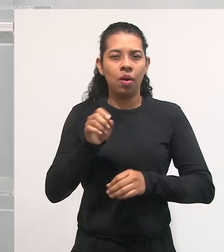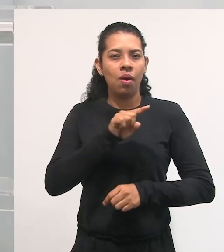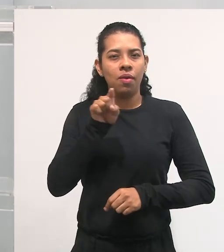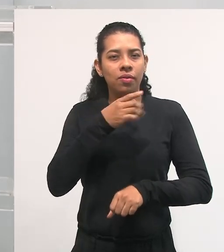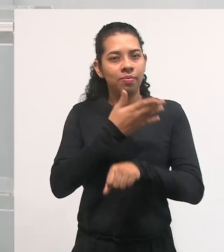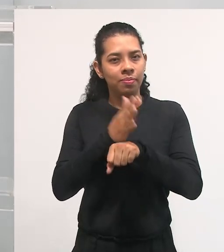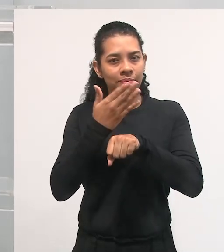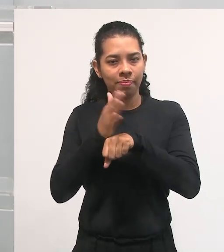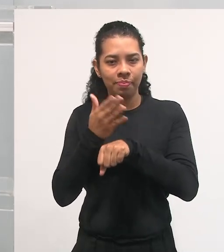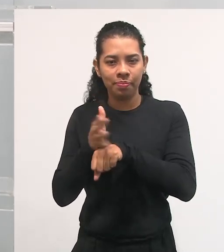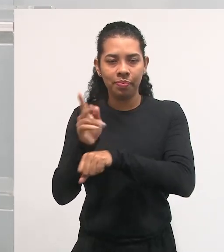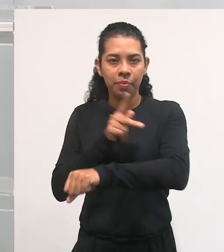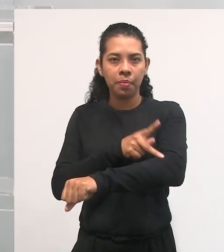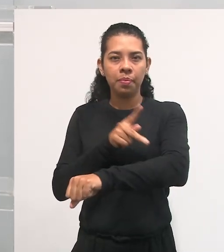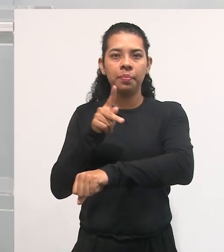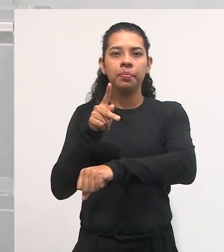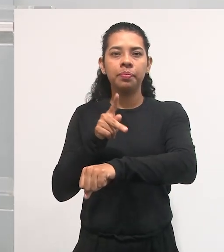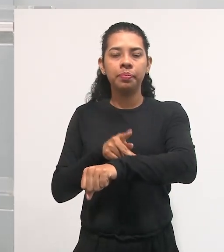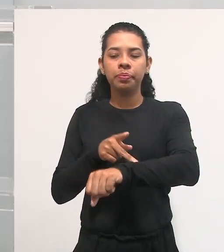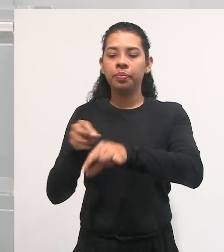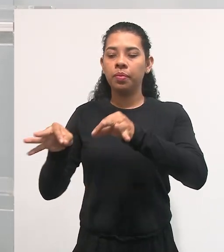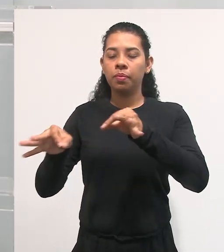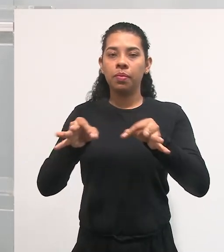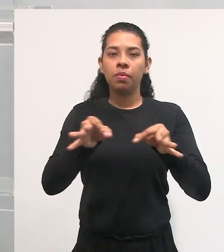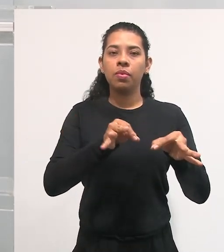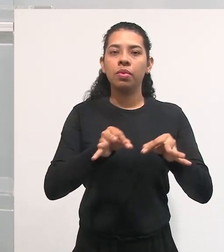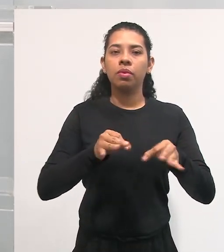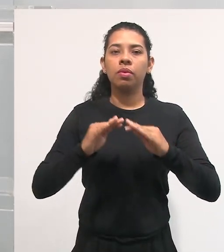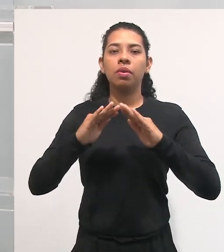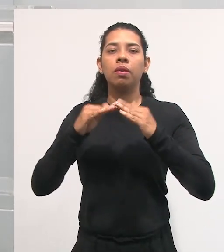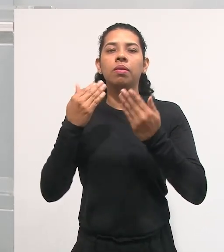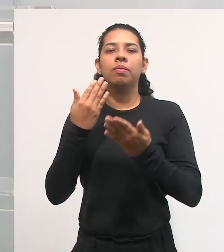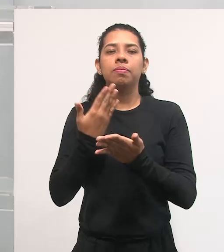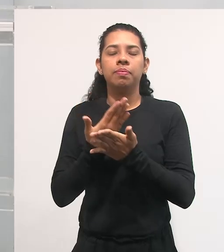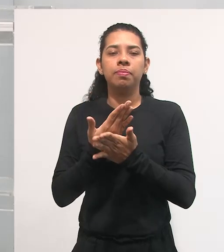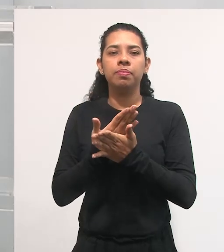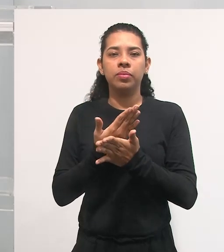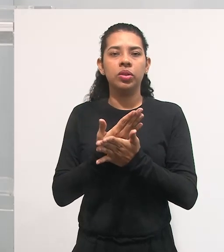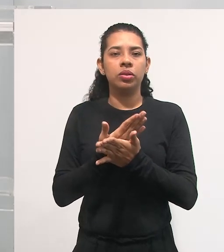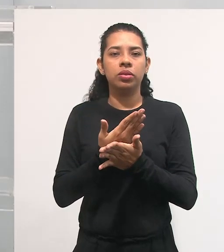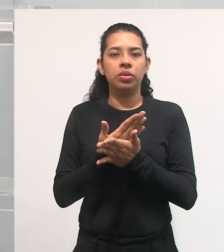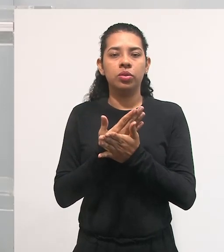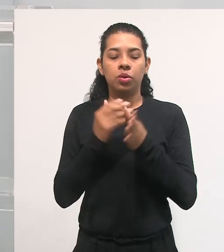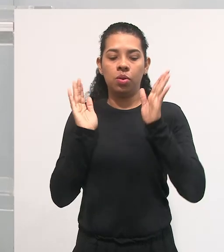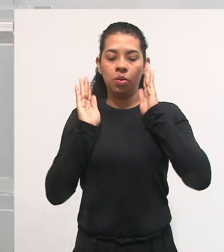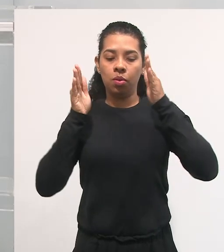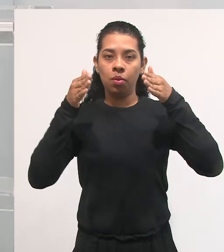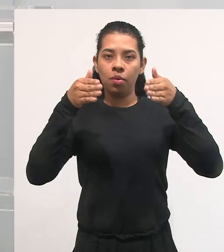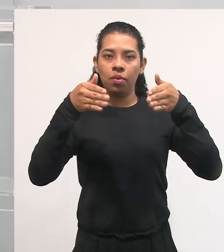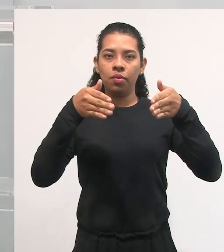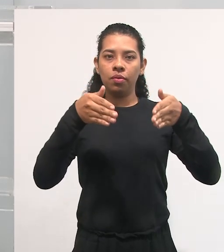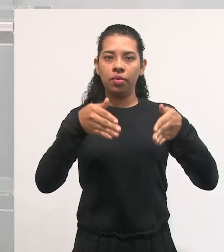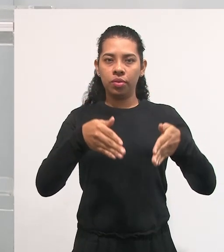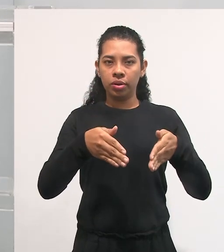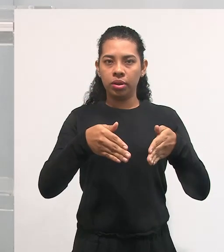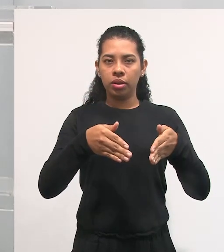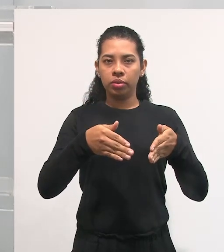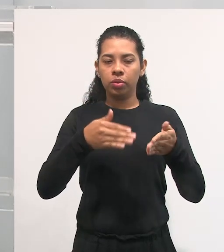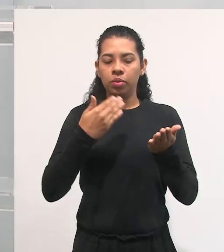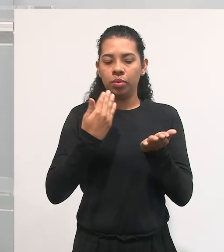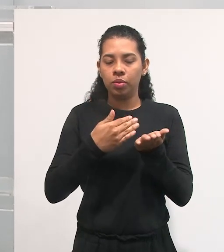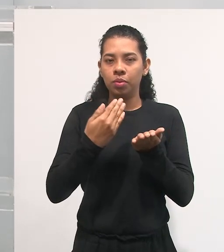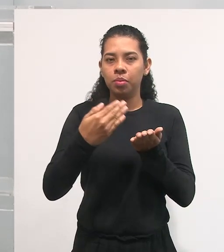mais conteudistas você tem práticas pedagógic óg e organizações escolares mas eh centradas